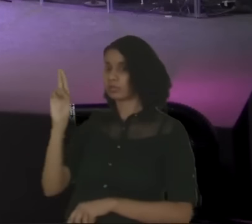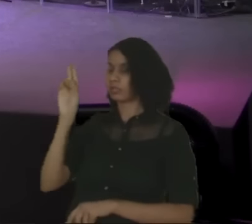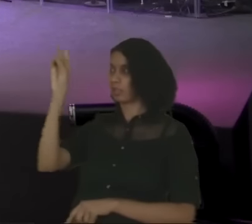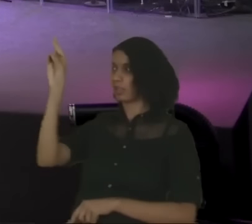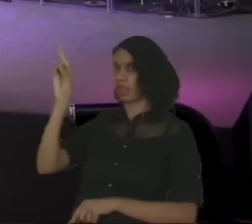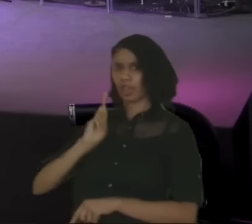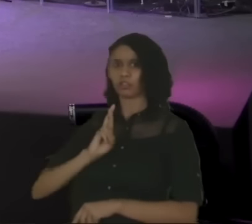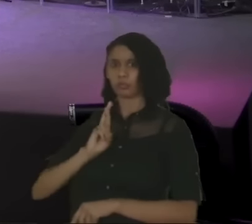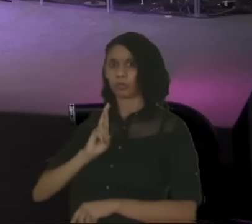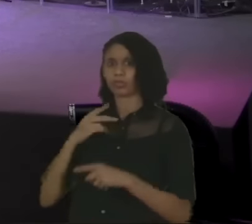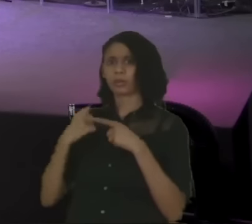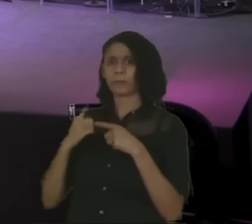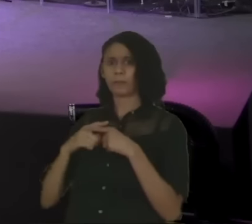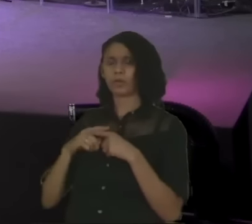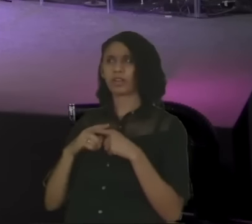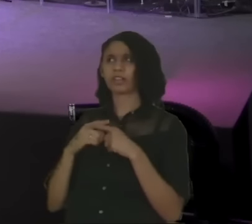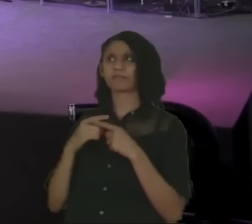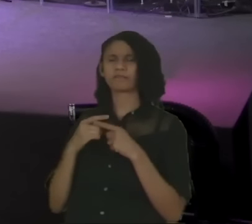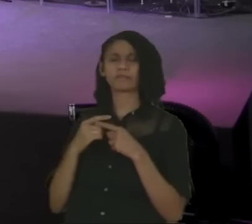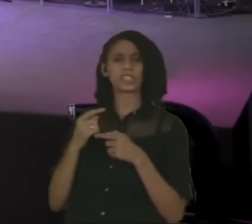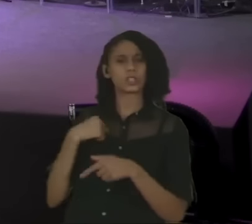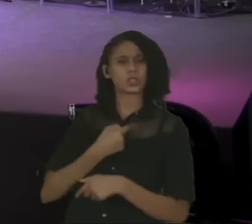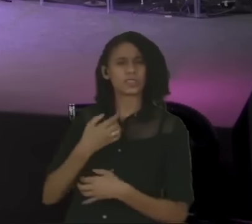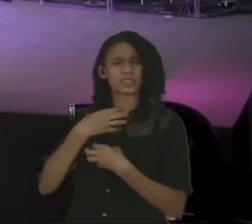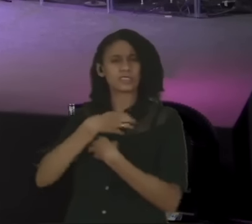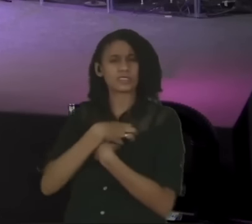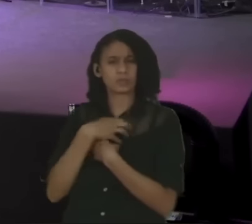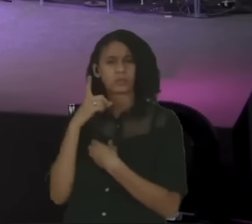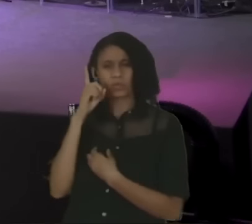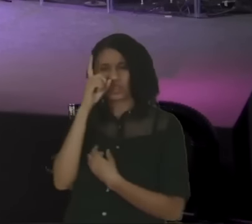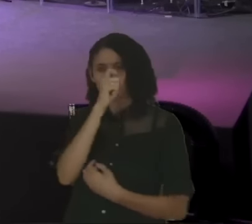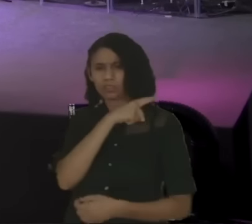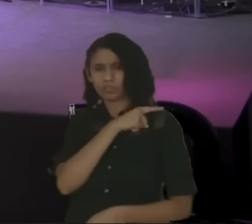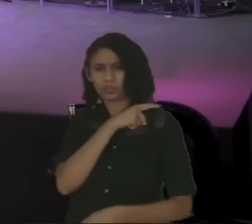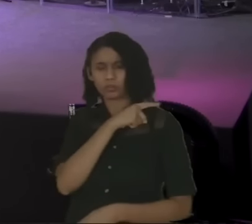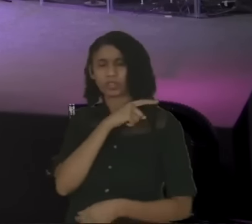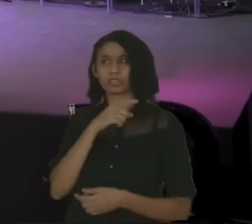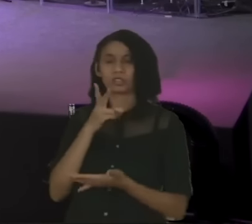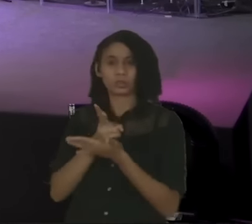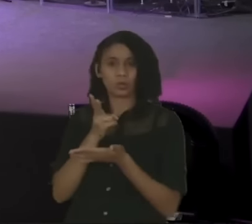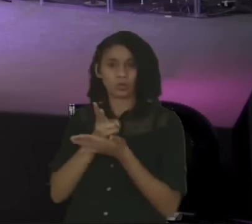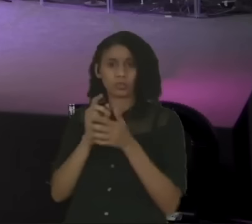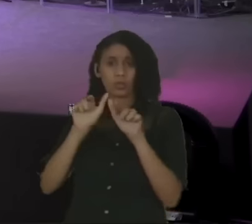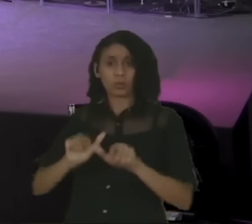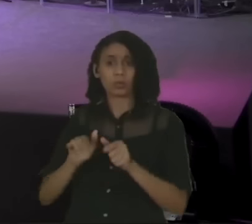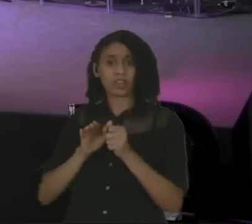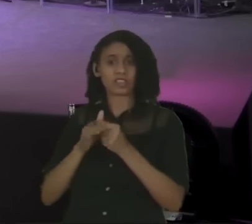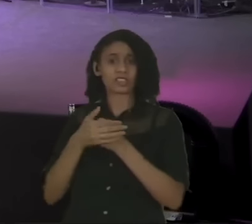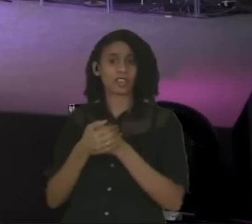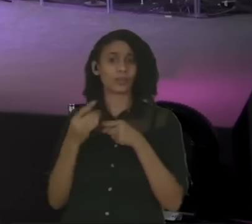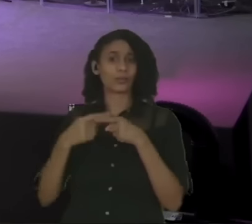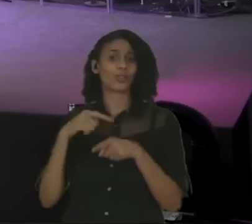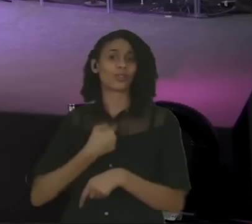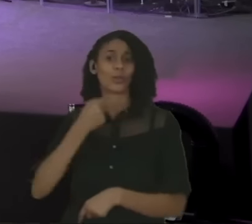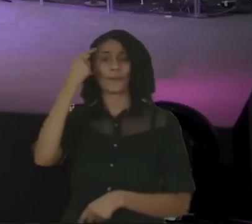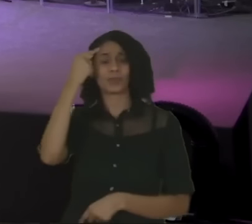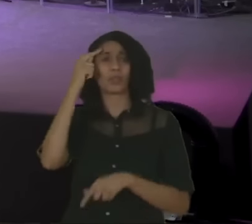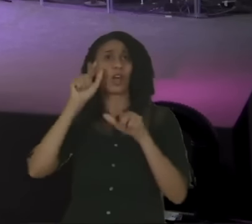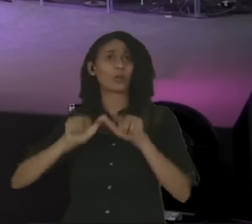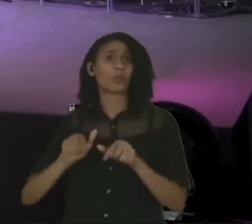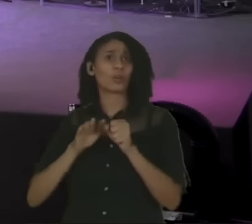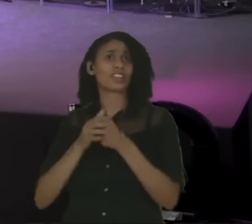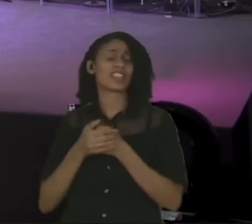responde por que que às vezes a gente tem uma dificuldade tão grande de dar continuidade ao Lugar Secreto porque a gente acha que o lugar secreto